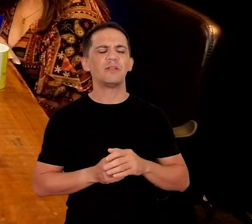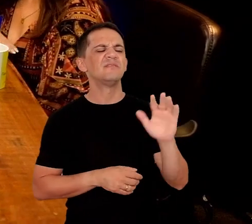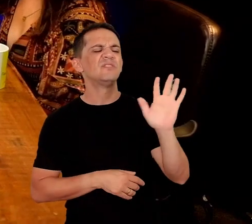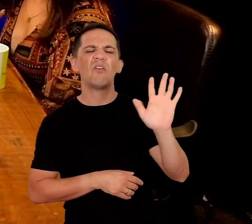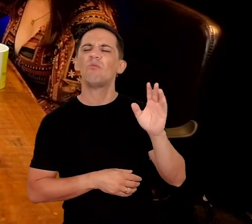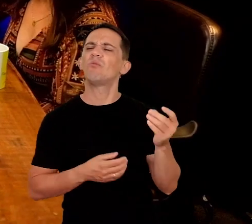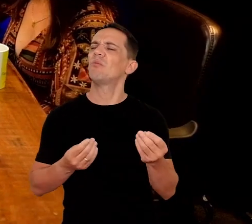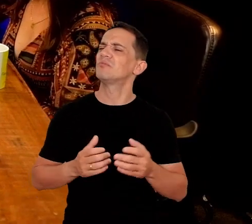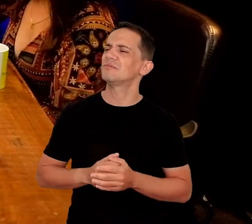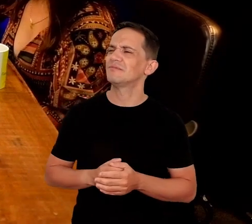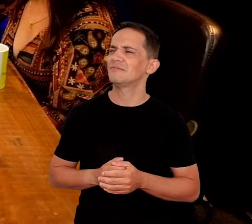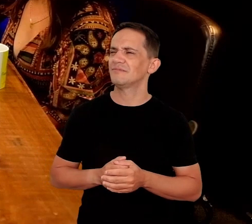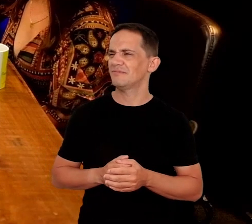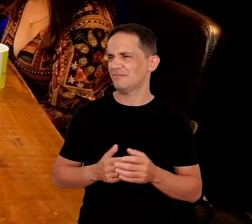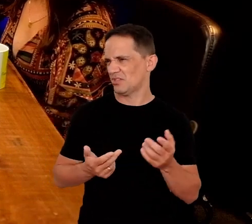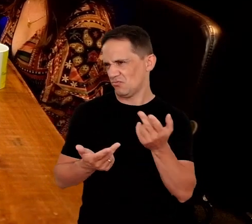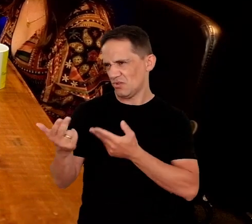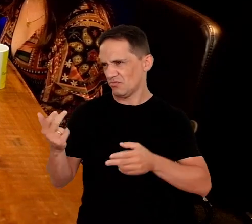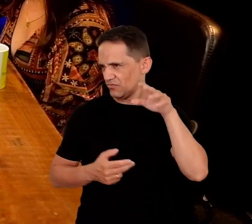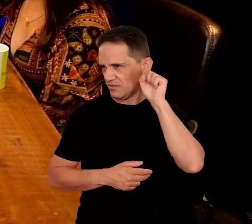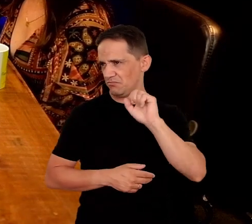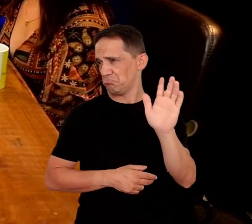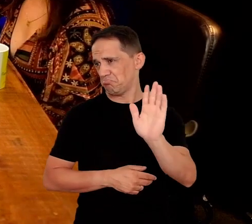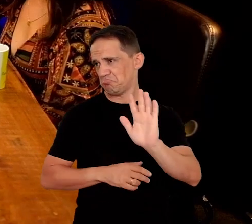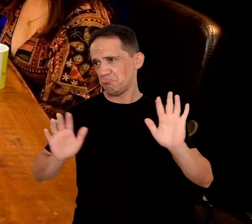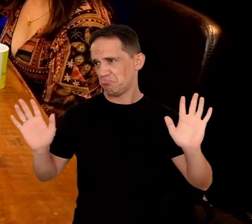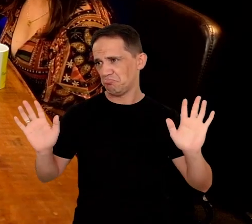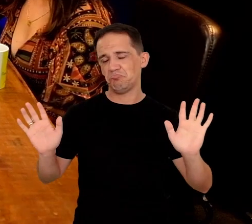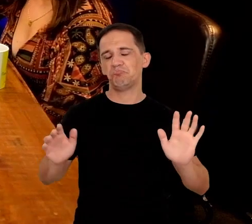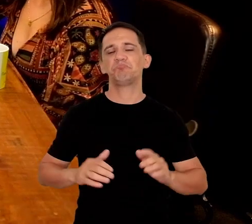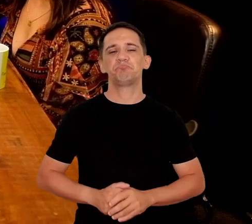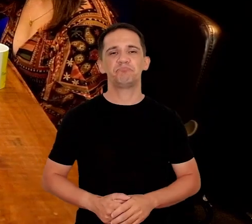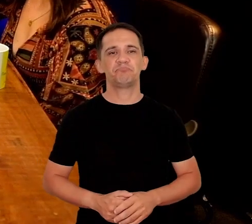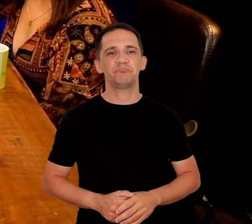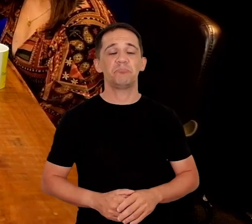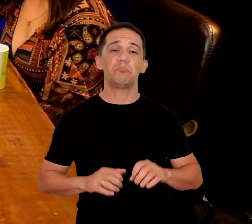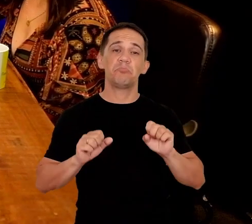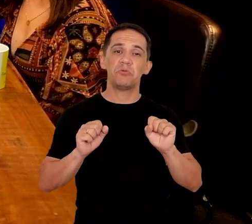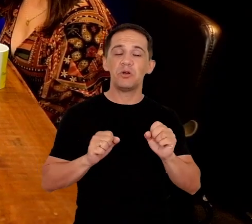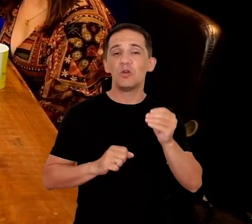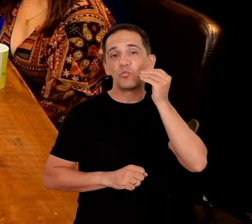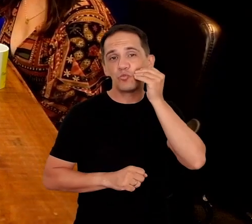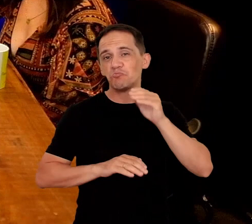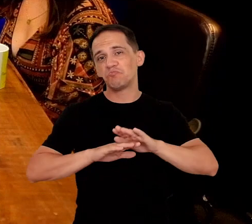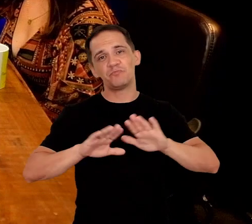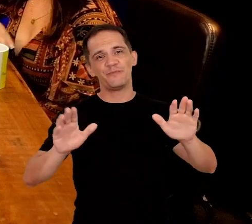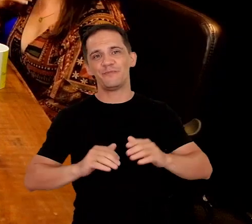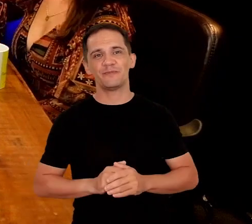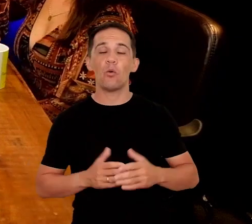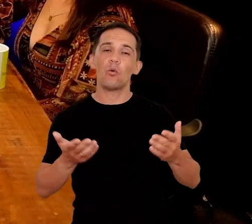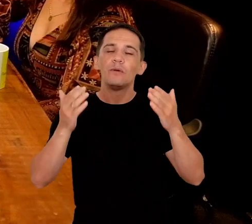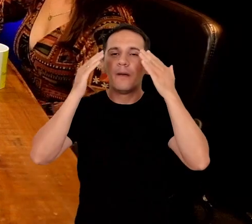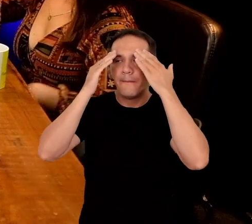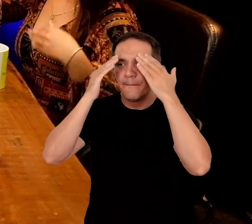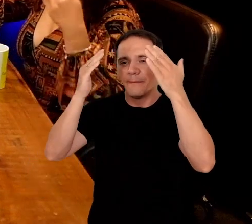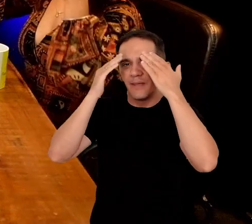mundo aí. Como é que dá tchau? Tem o tchau? É diferente do tchau? Não, é normal. Universal mesmo. O tchau é universal. Se quiser mandar um beijo. E obrigado. Um